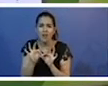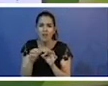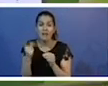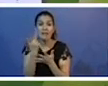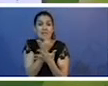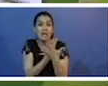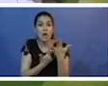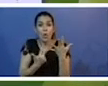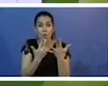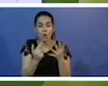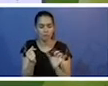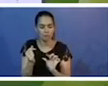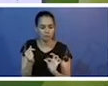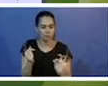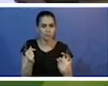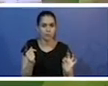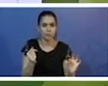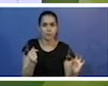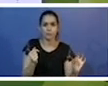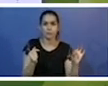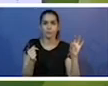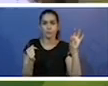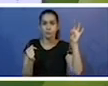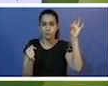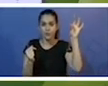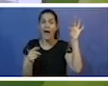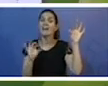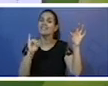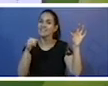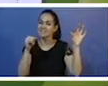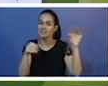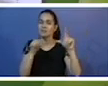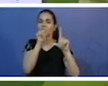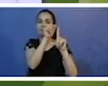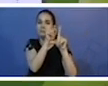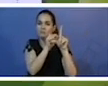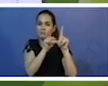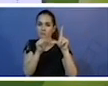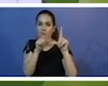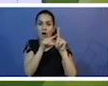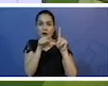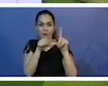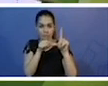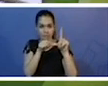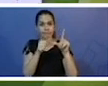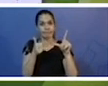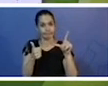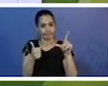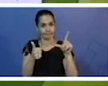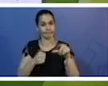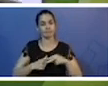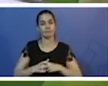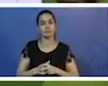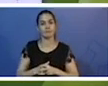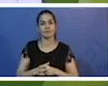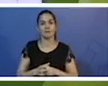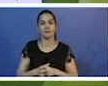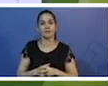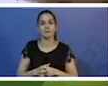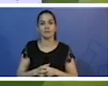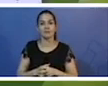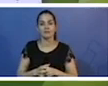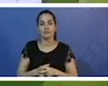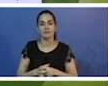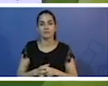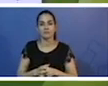um segmento que ligue esse prolongamento e o vértice e forme 90